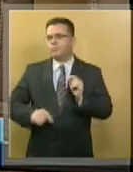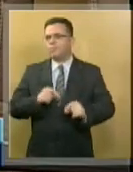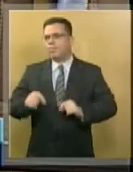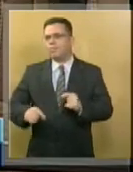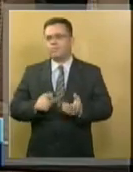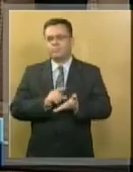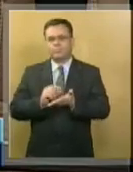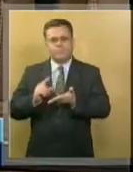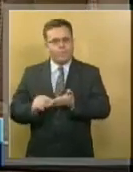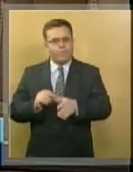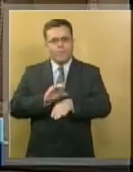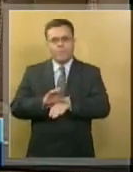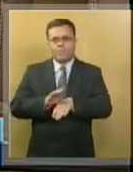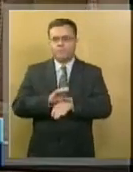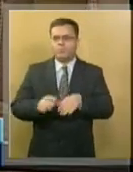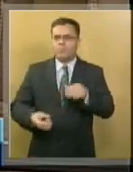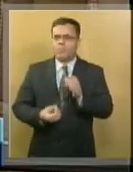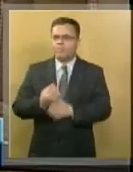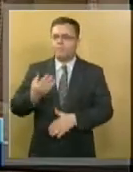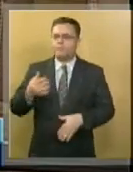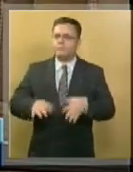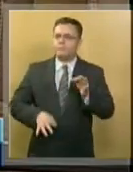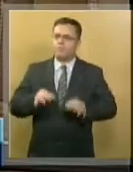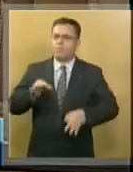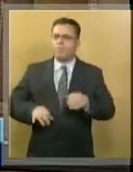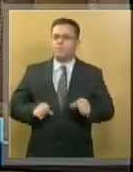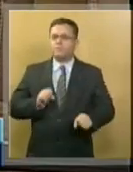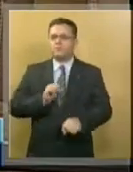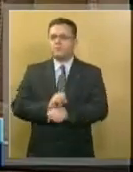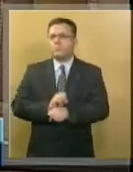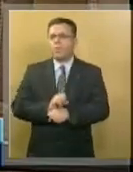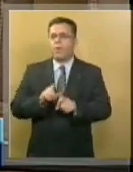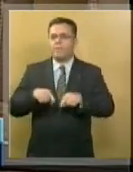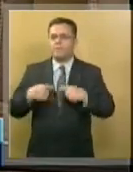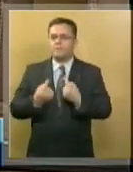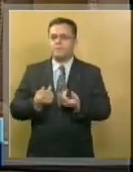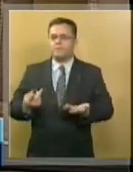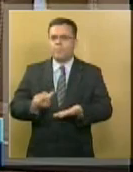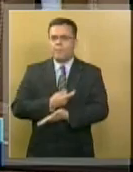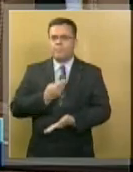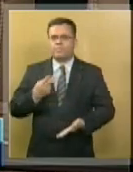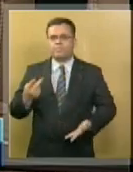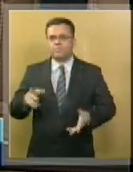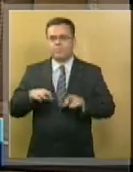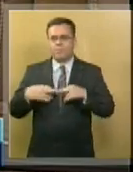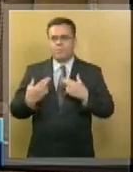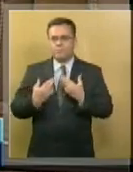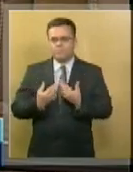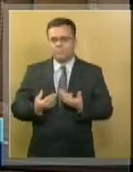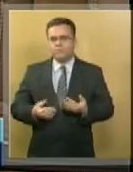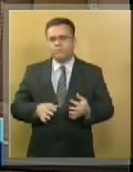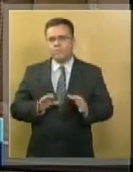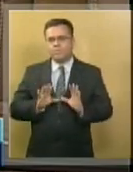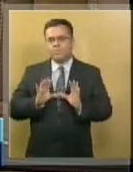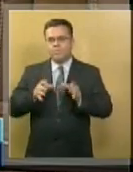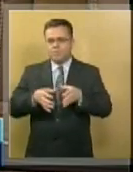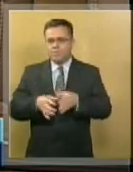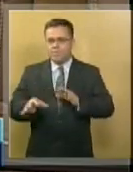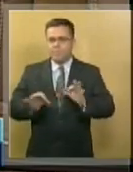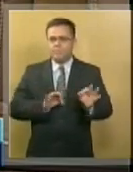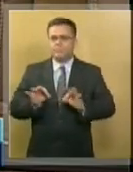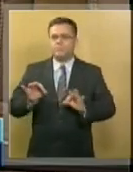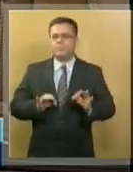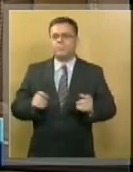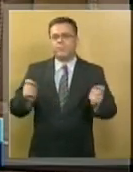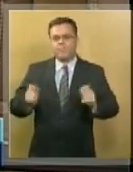Justiça e solicitou da presidência a suspensão da sessão para a realização necessária das reuniões de comissões, com apreciação de proposições